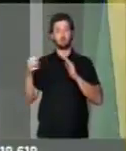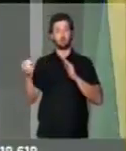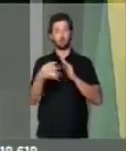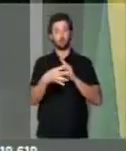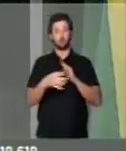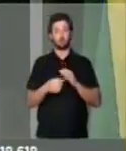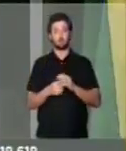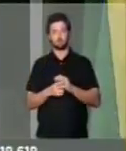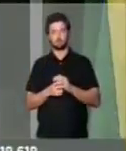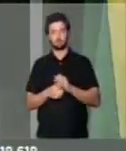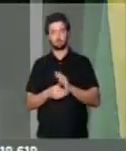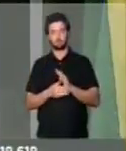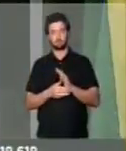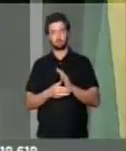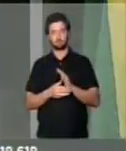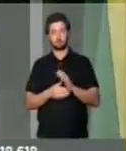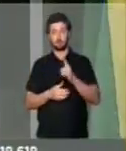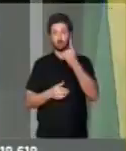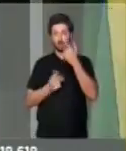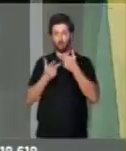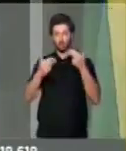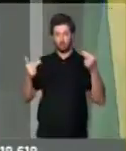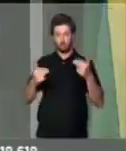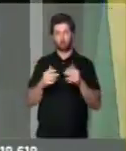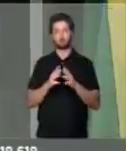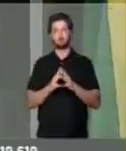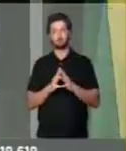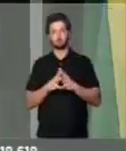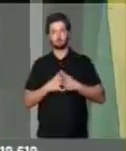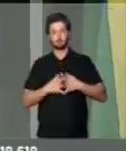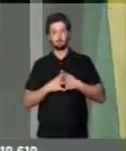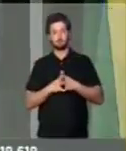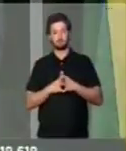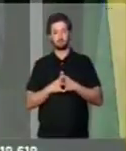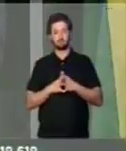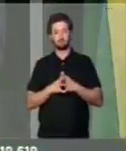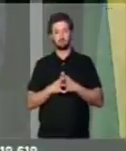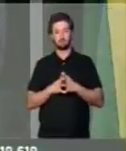unidades habitacionais. E um detalhe, deputado Peronte,